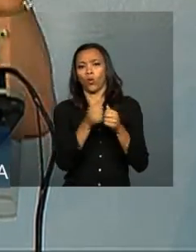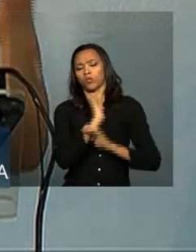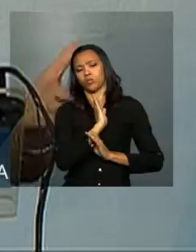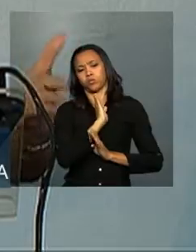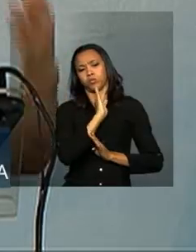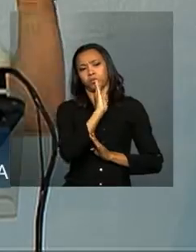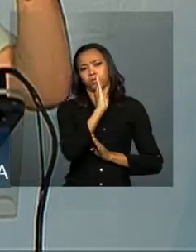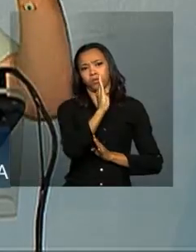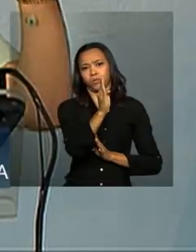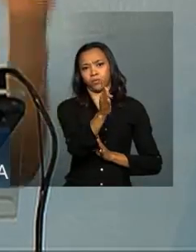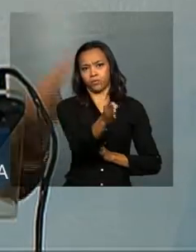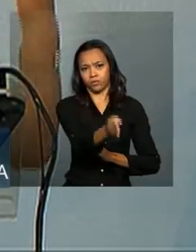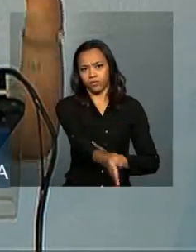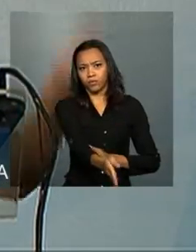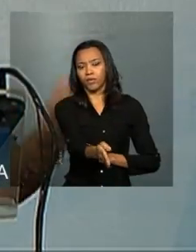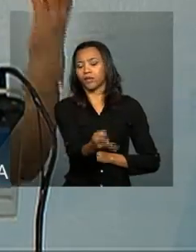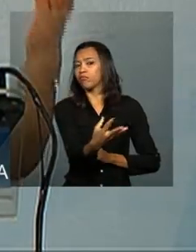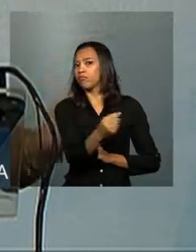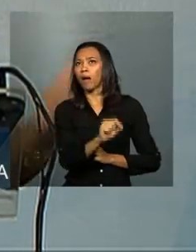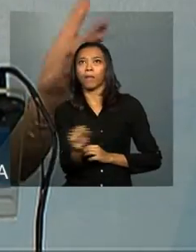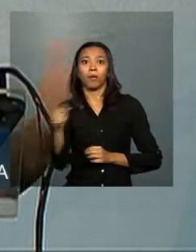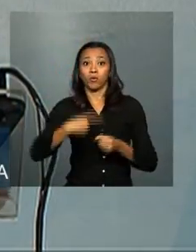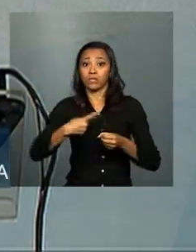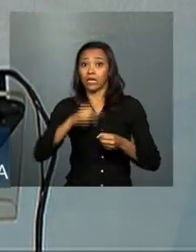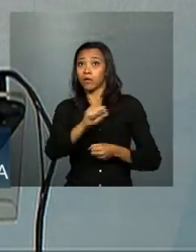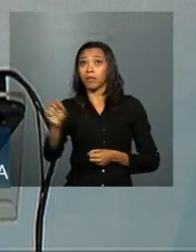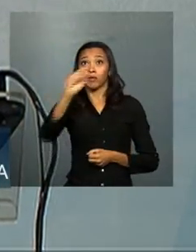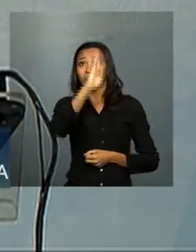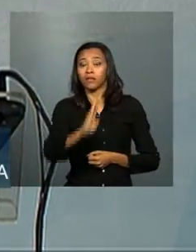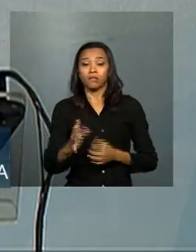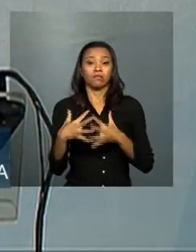não passar por que muitas cidades grandes hoje passam.